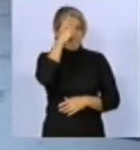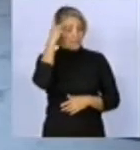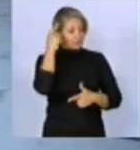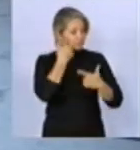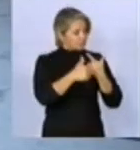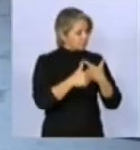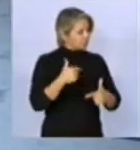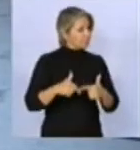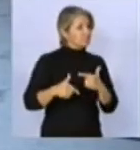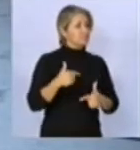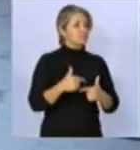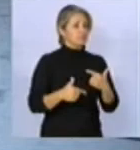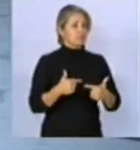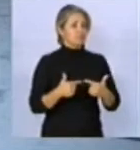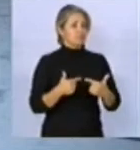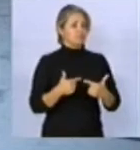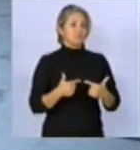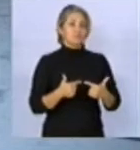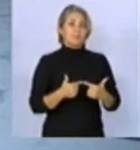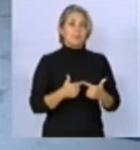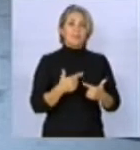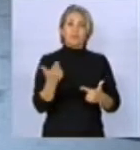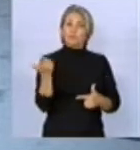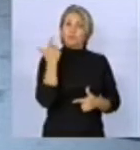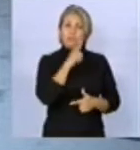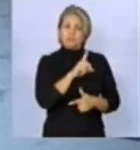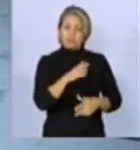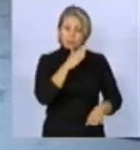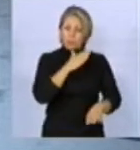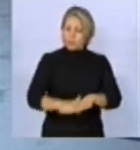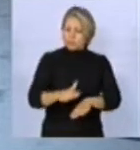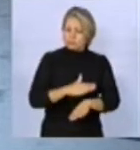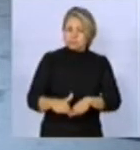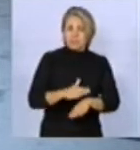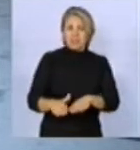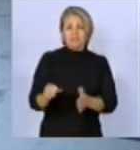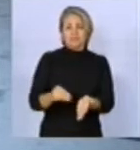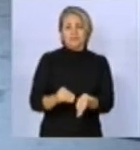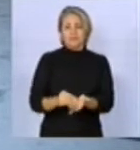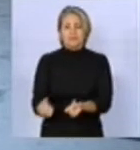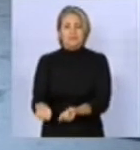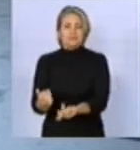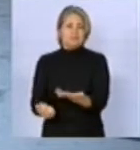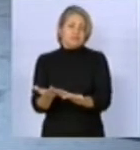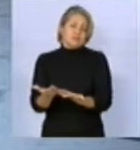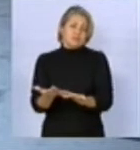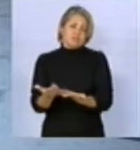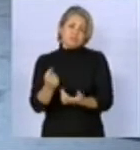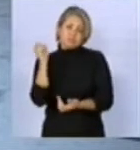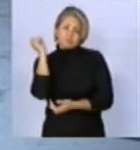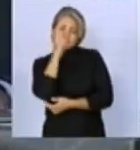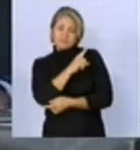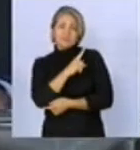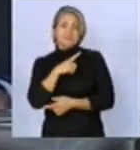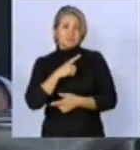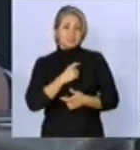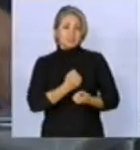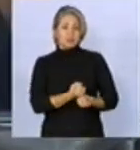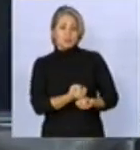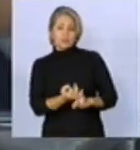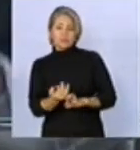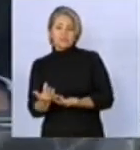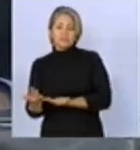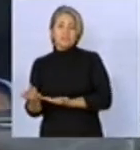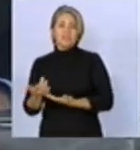foi dito por vários movimentos acederam não gosta cana crua Tá certo existe temos que ter a geração de